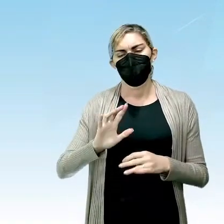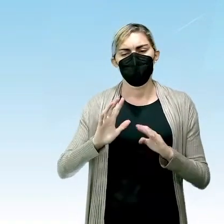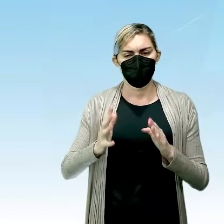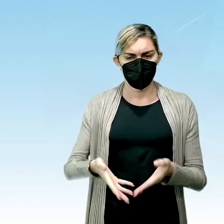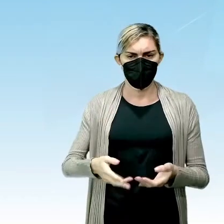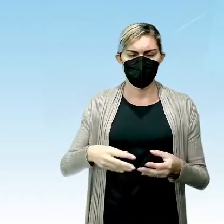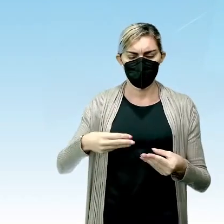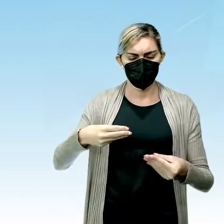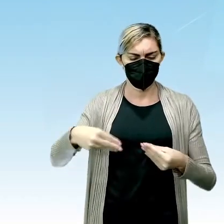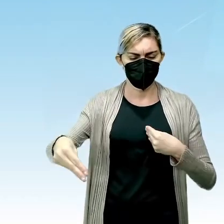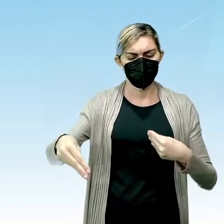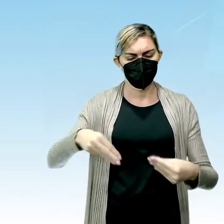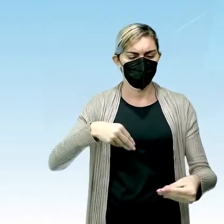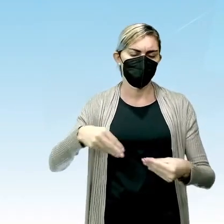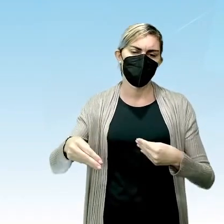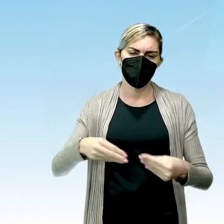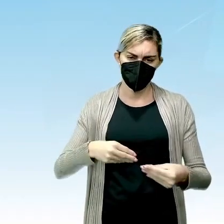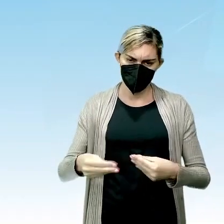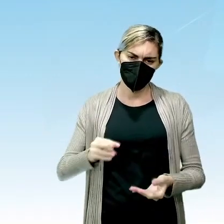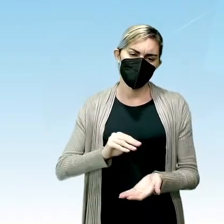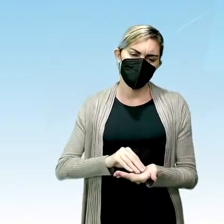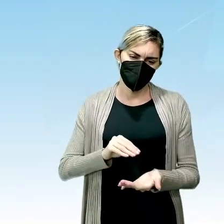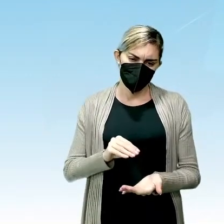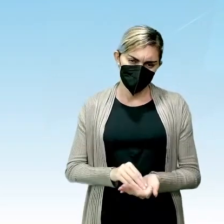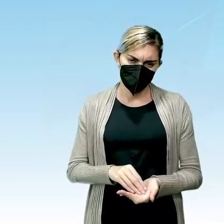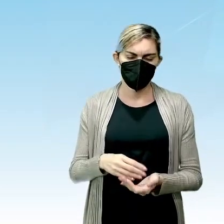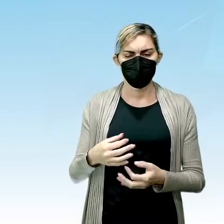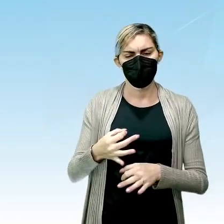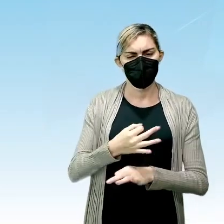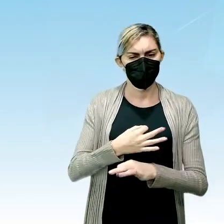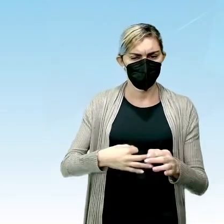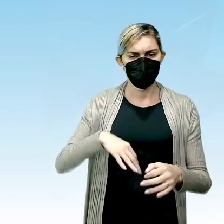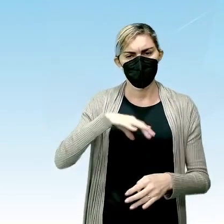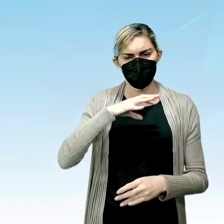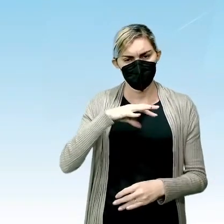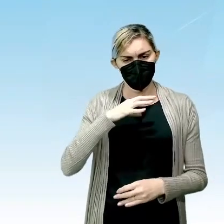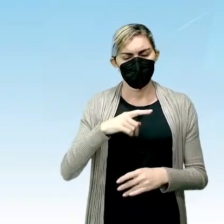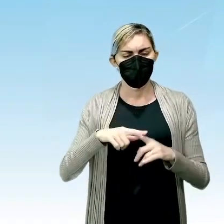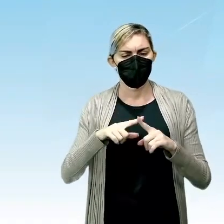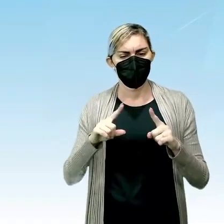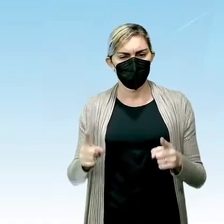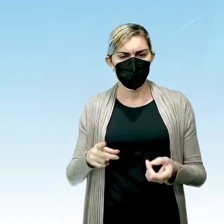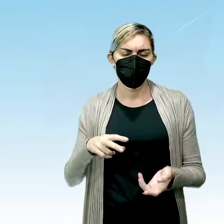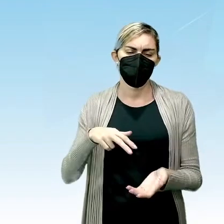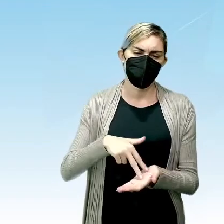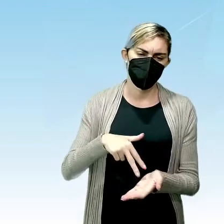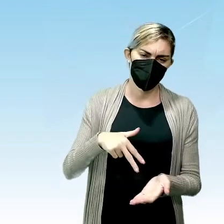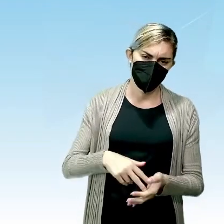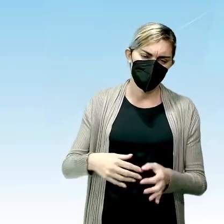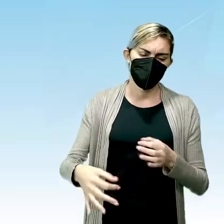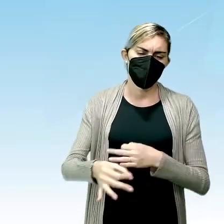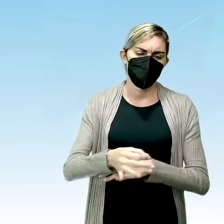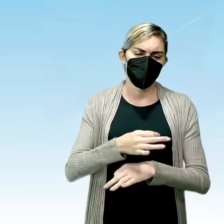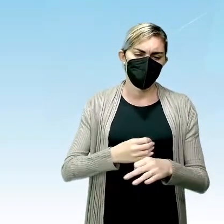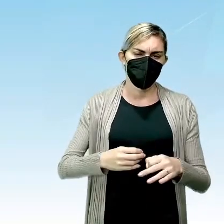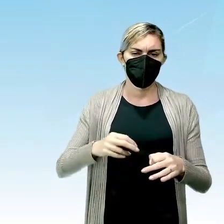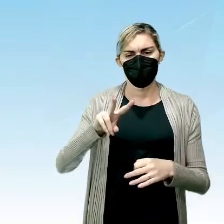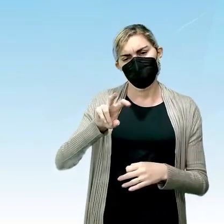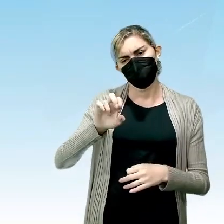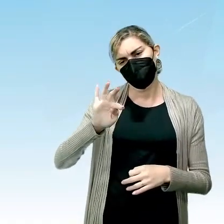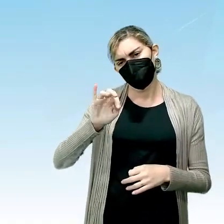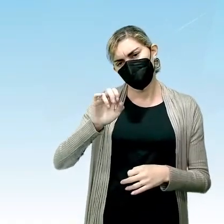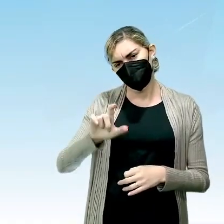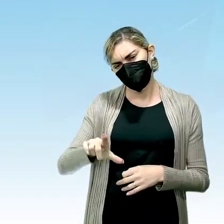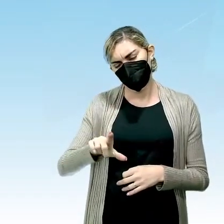plastos vai estar ausente na célula animal, mas vai estar presente na célula vegetal. O vacúolo,